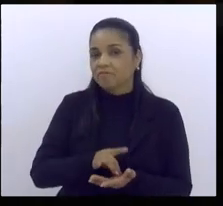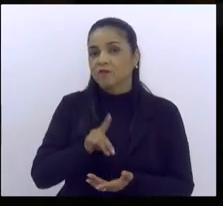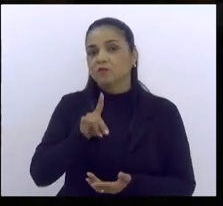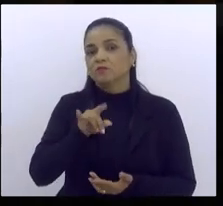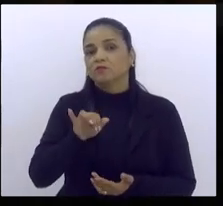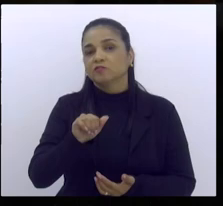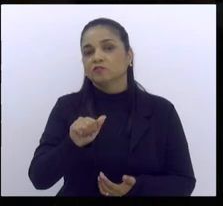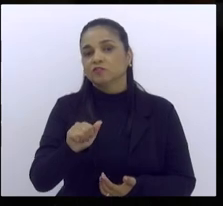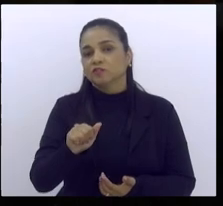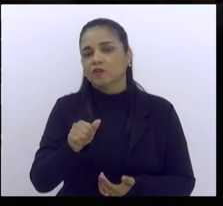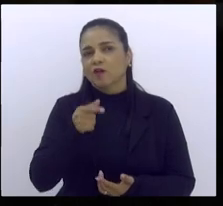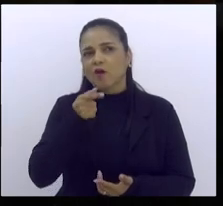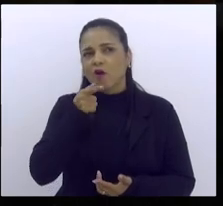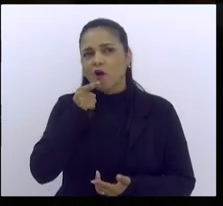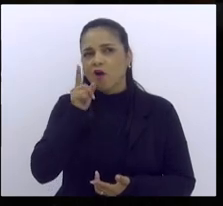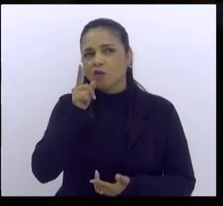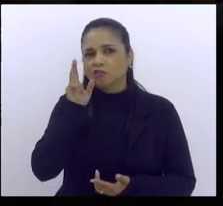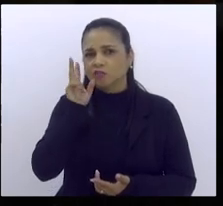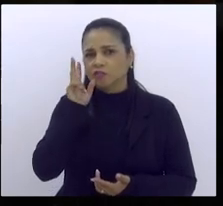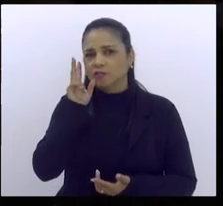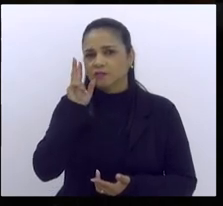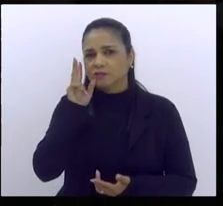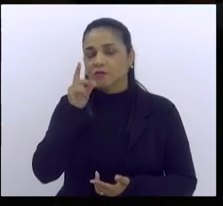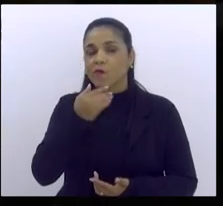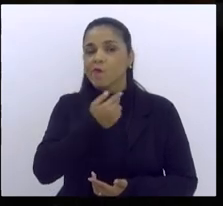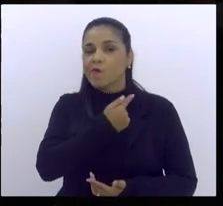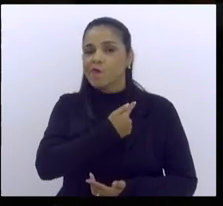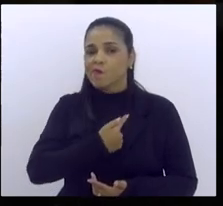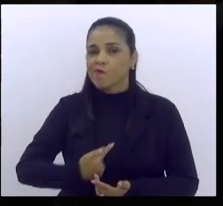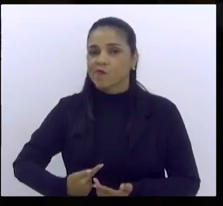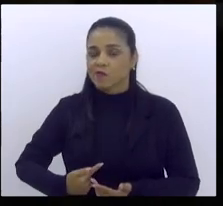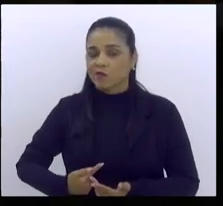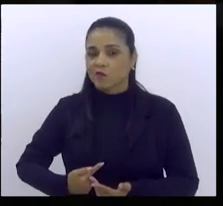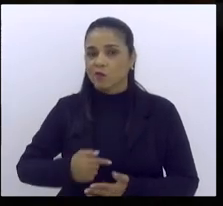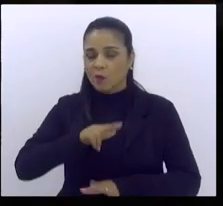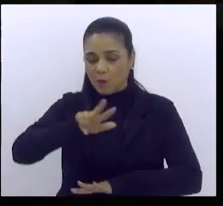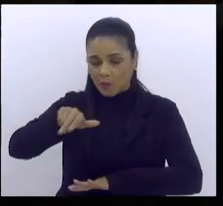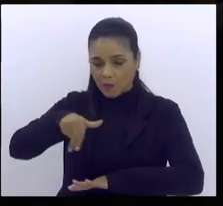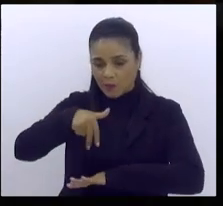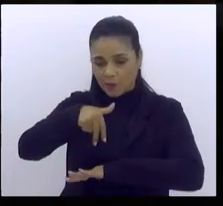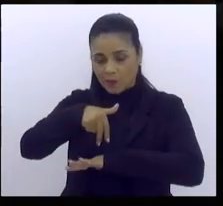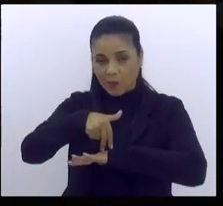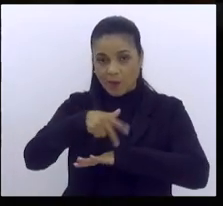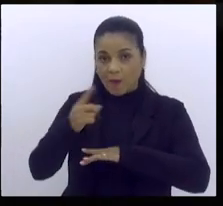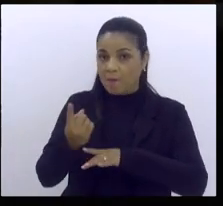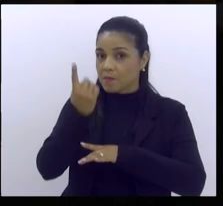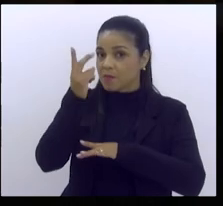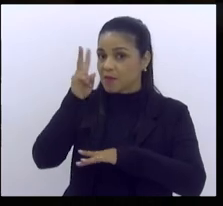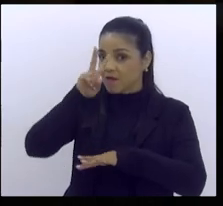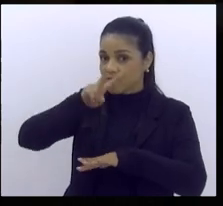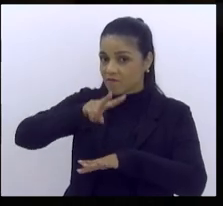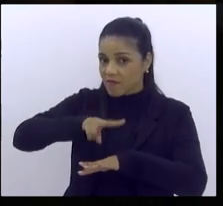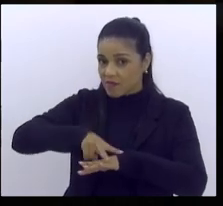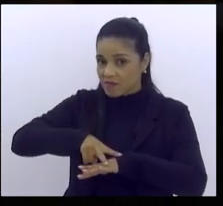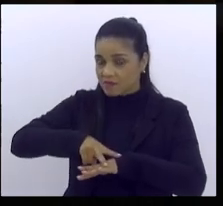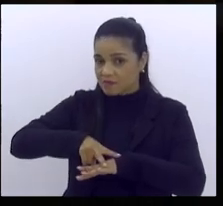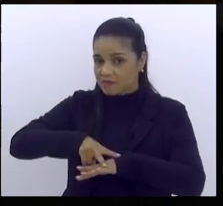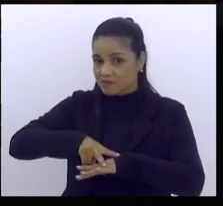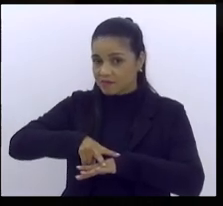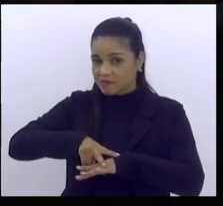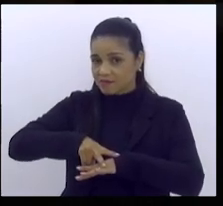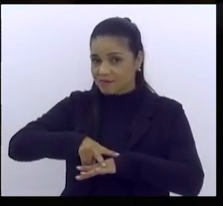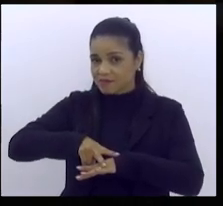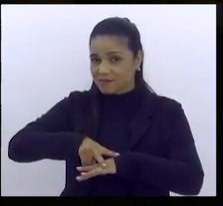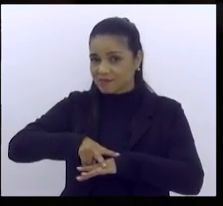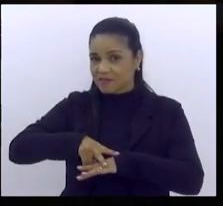de anteontem, o governador veio a público pela primeira vez, porque ele vinha dizendo, há